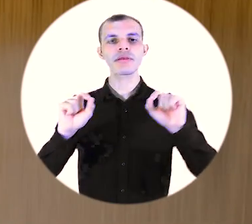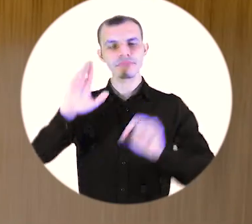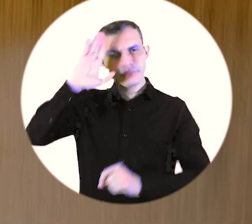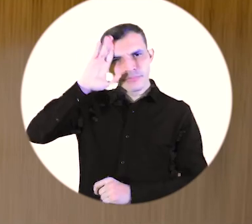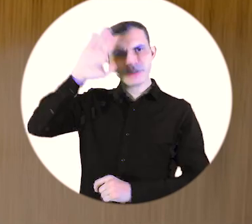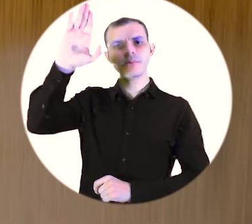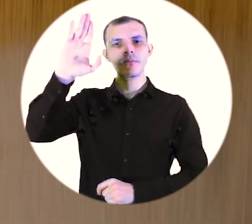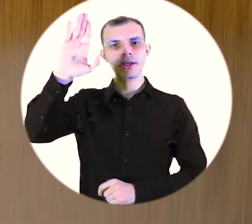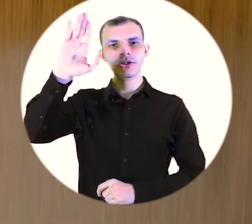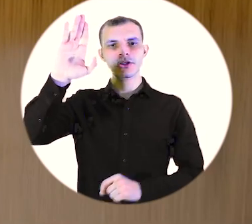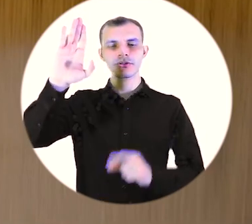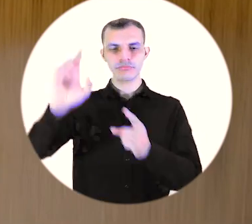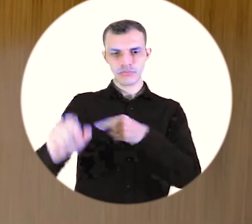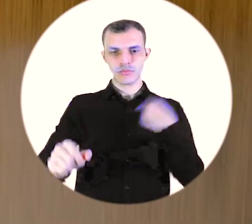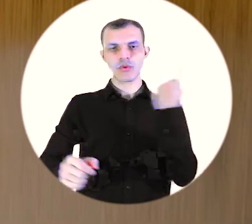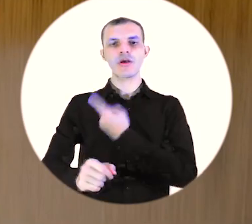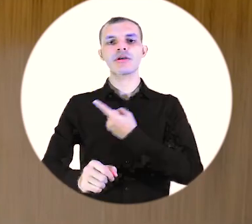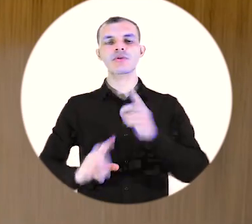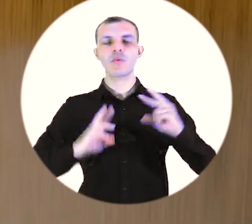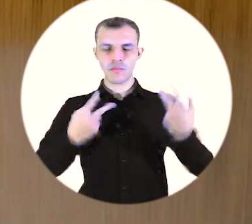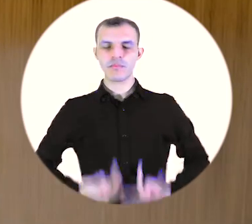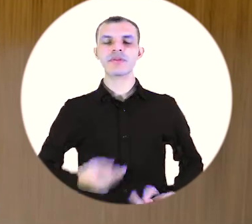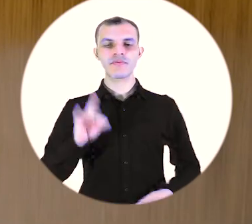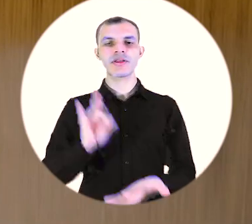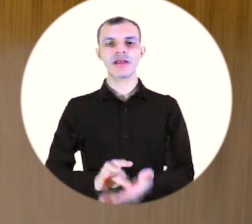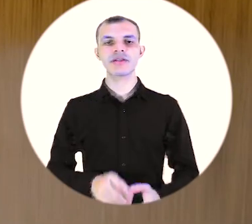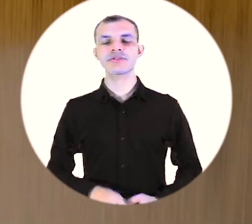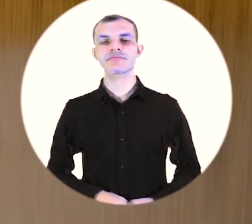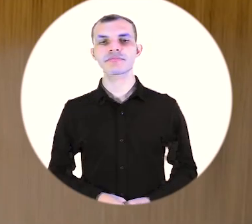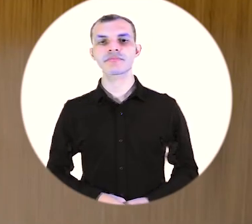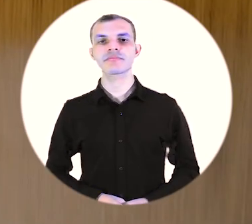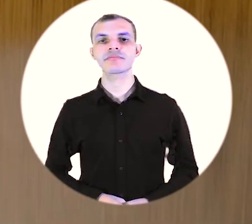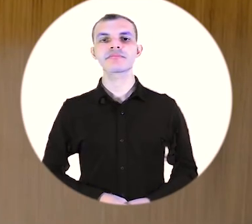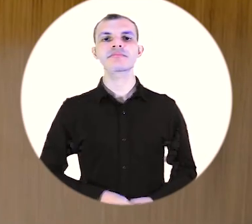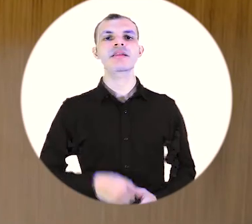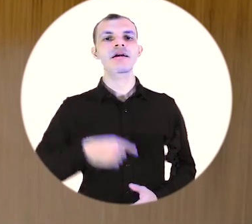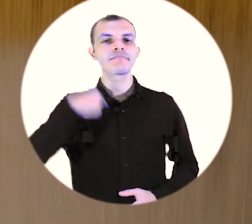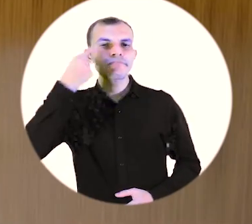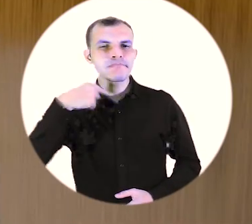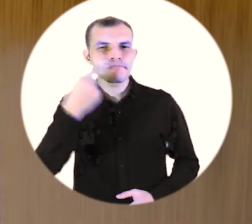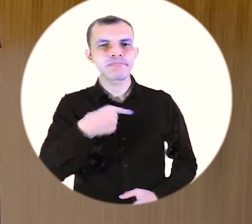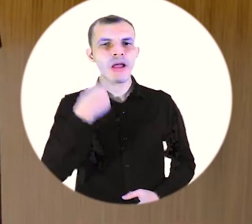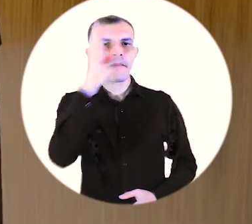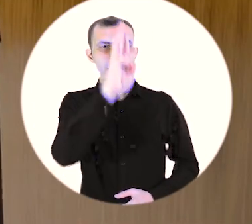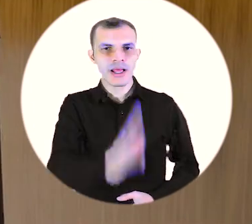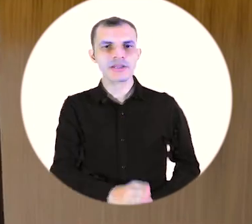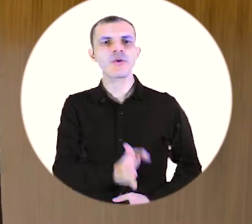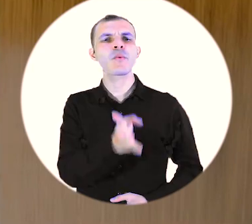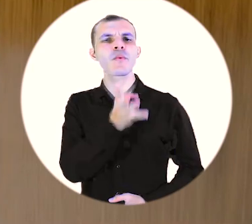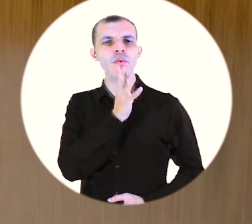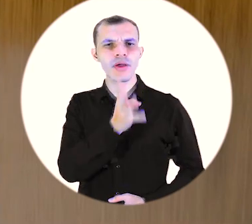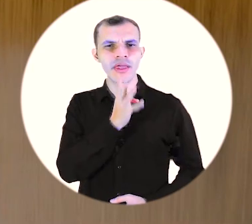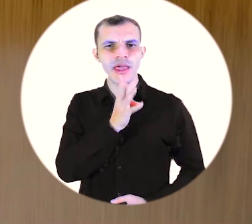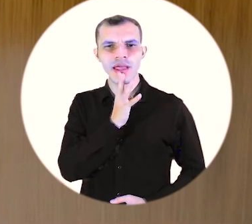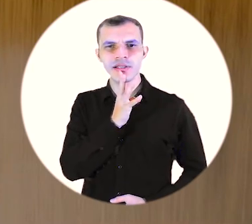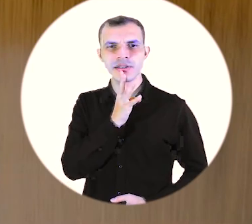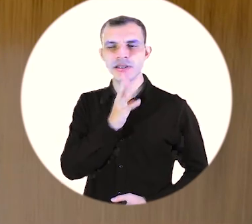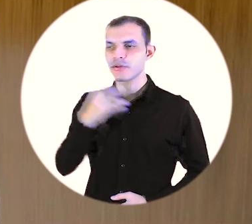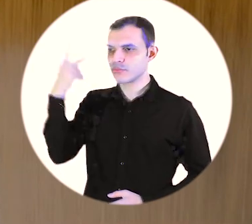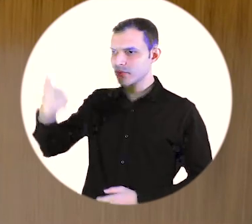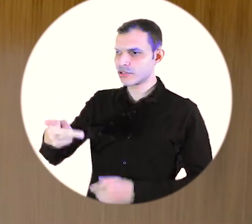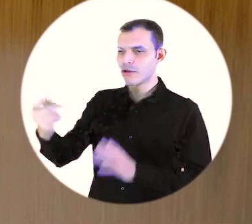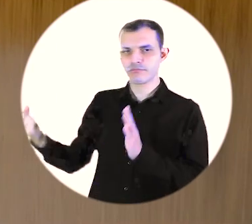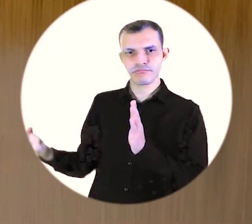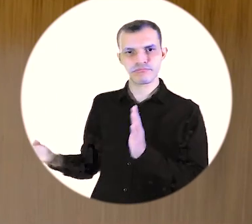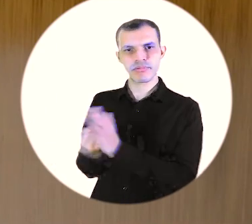tudo, sermos verdadeiramente humanos. Advogados e advogadas brasileiras conhecem e vivem a potência do